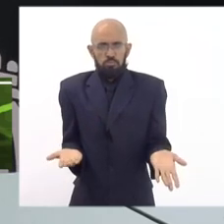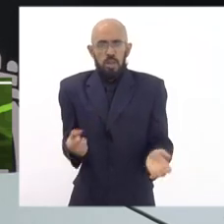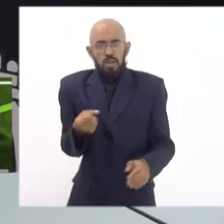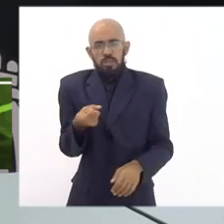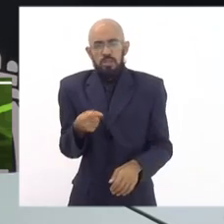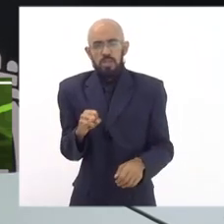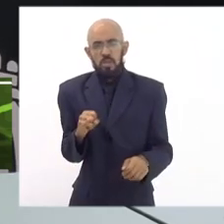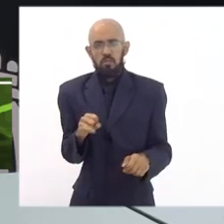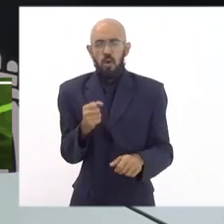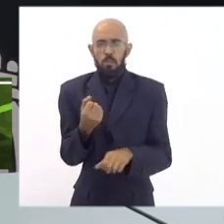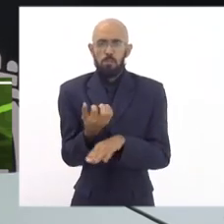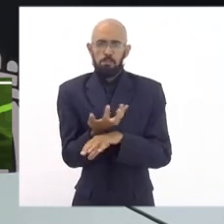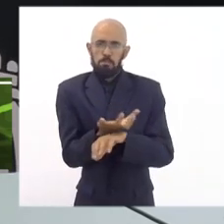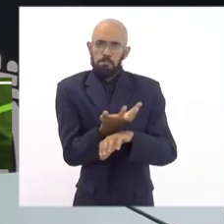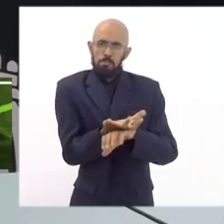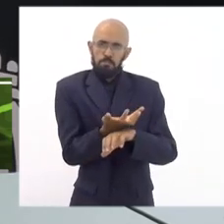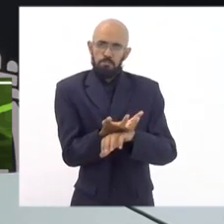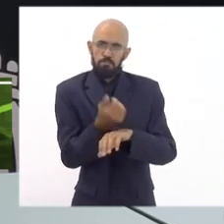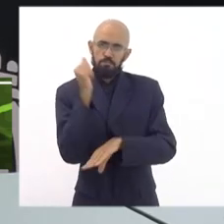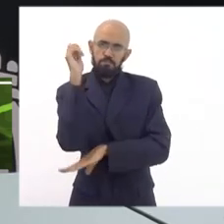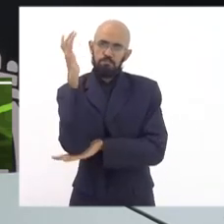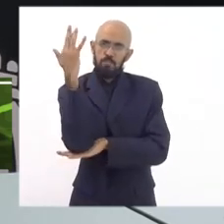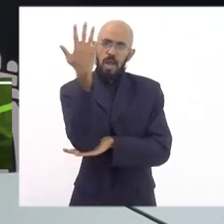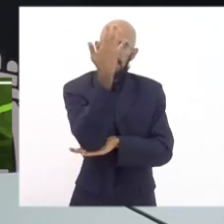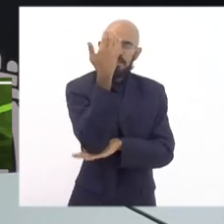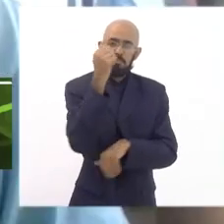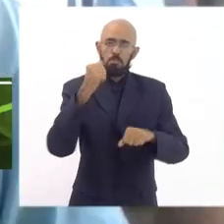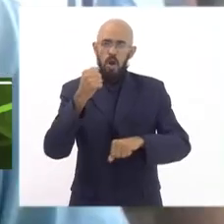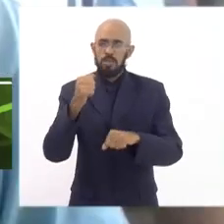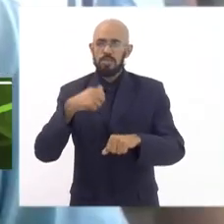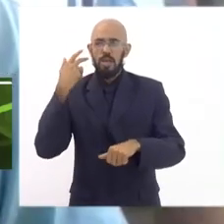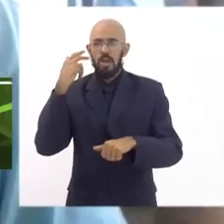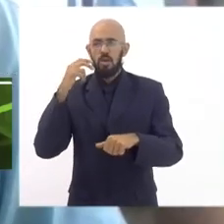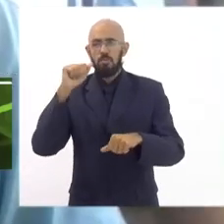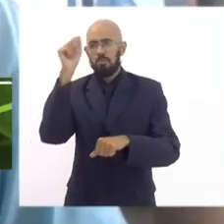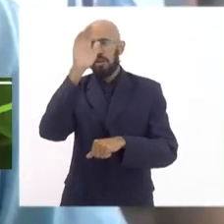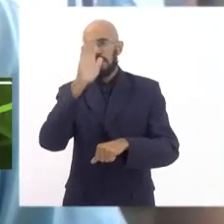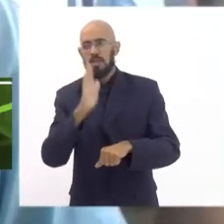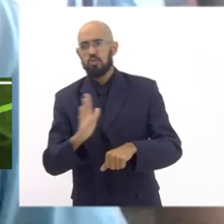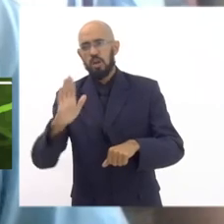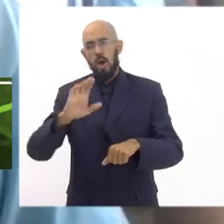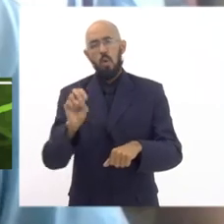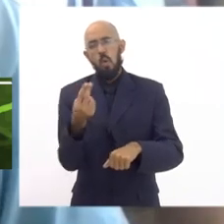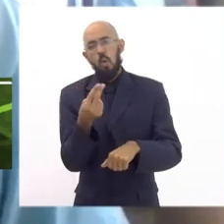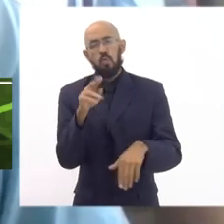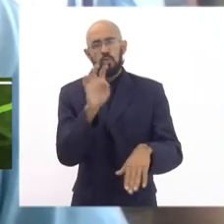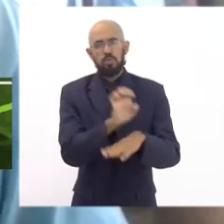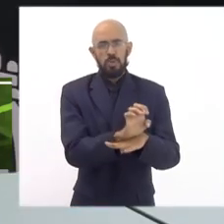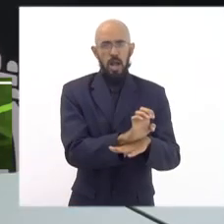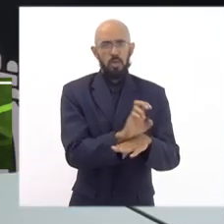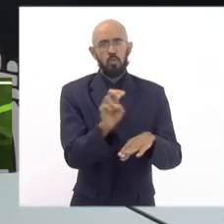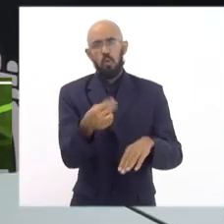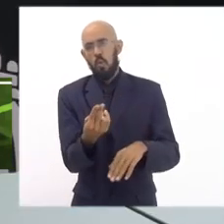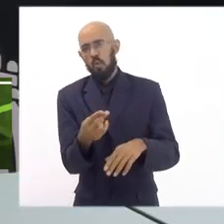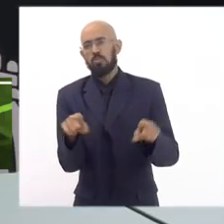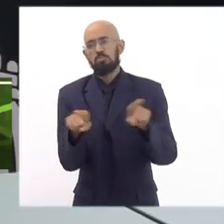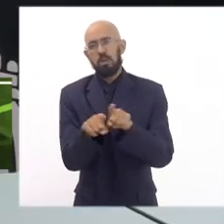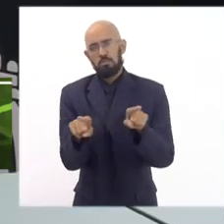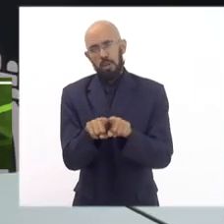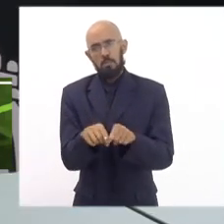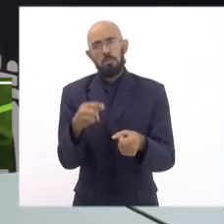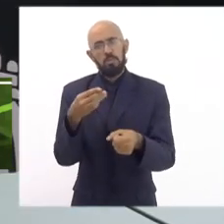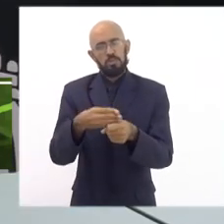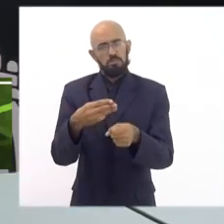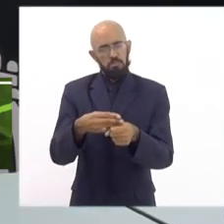parque, pode ser um parque nacional, mas pode ser um parque estadual e pode ser um